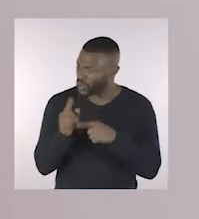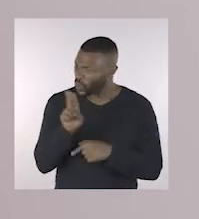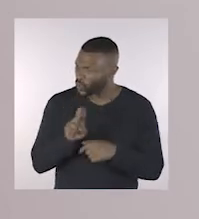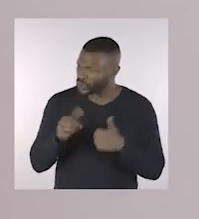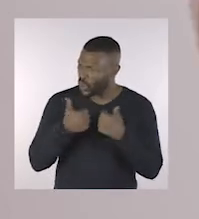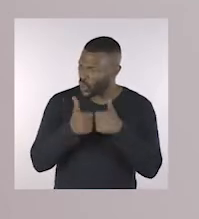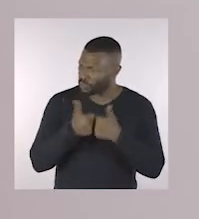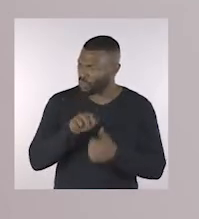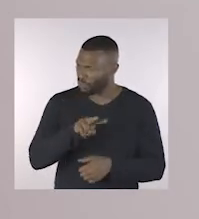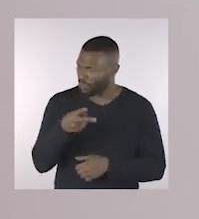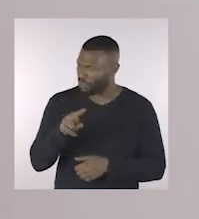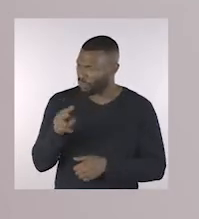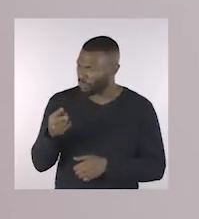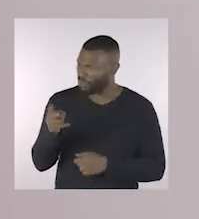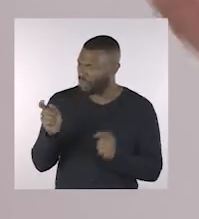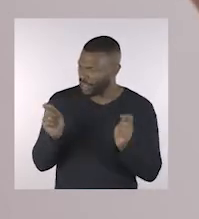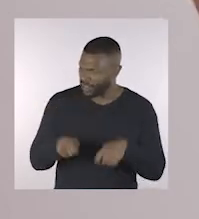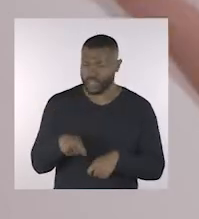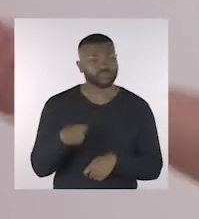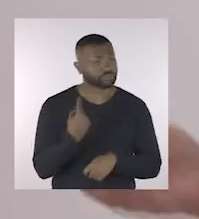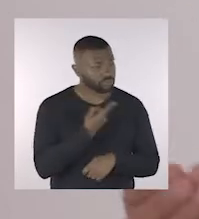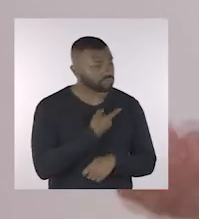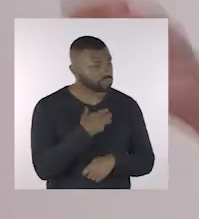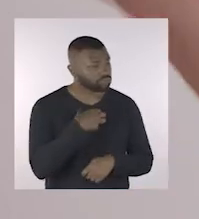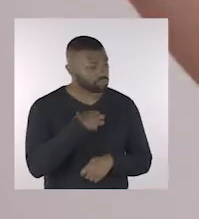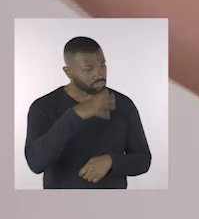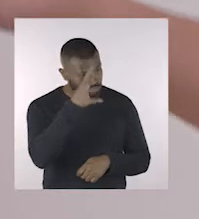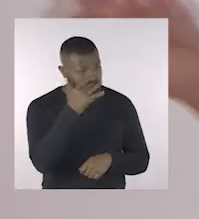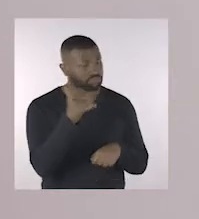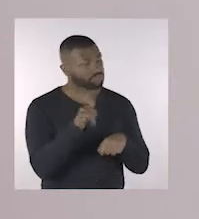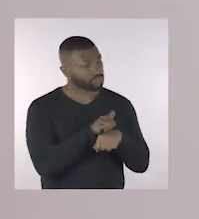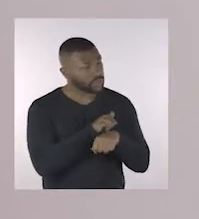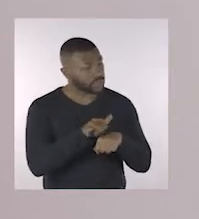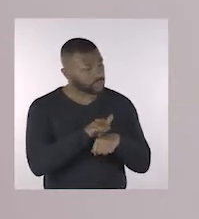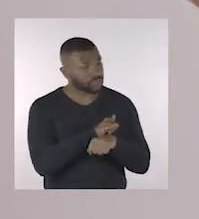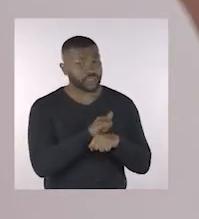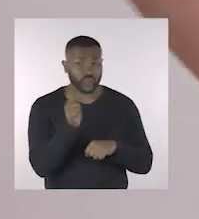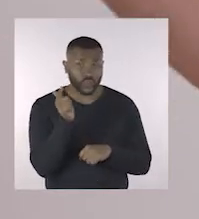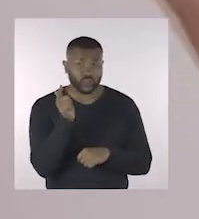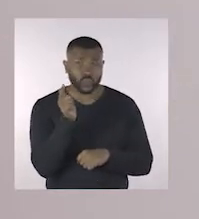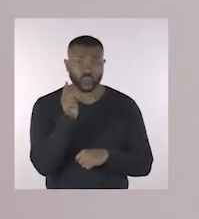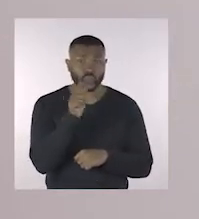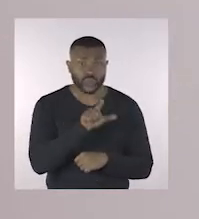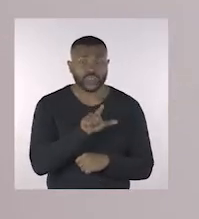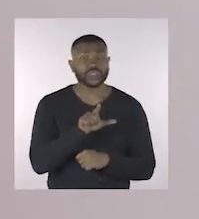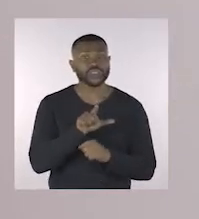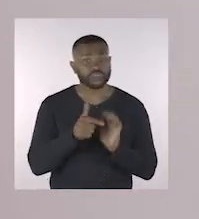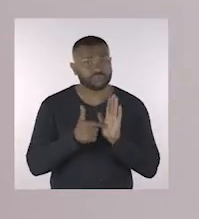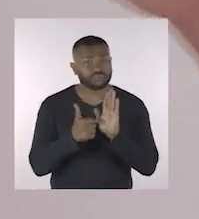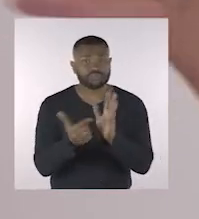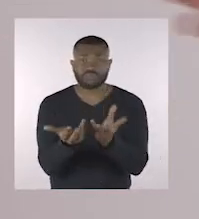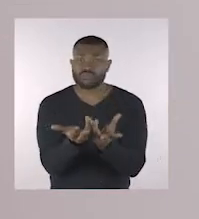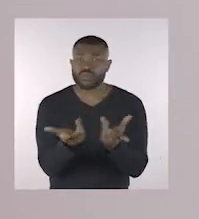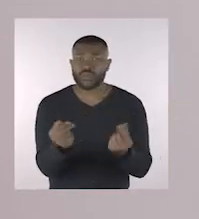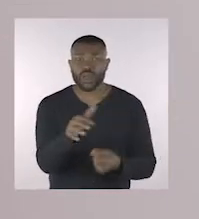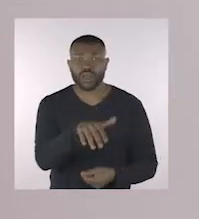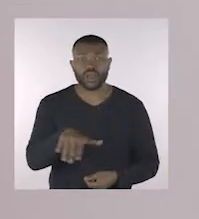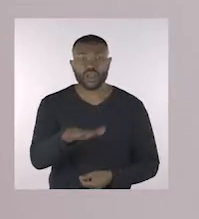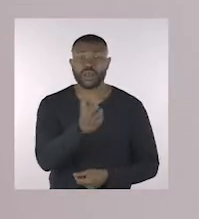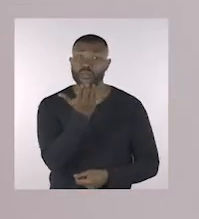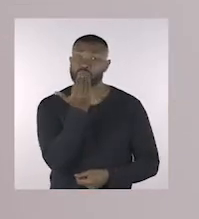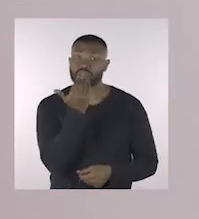e aí a gente achou jeito né A gente achou o jeito de fazer a um trabalho Fantástico